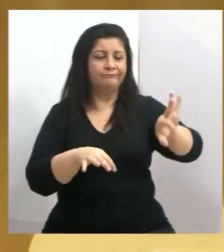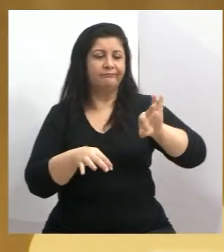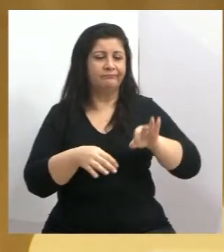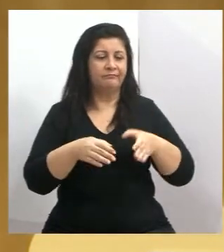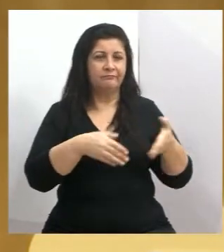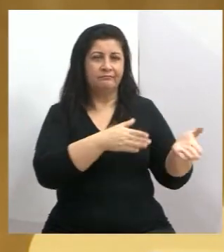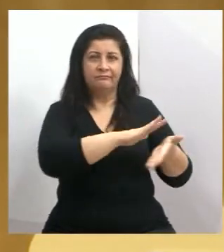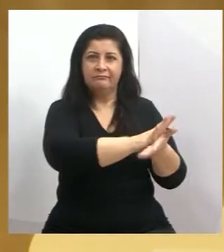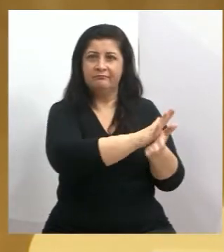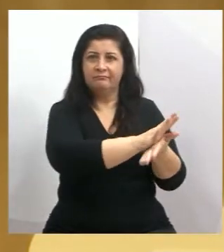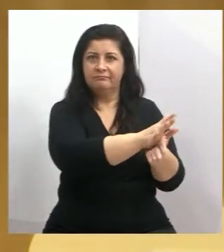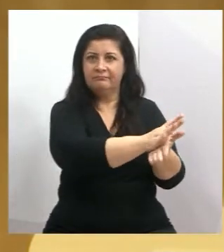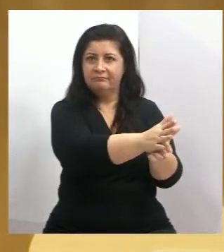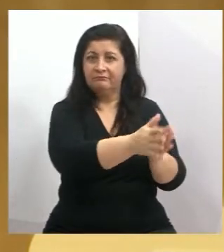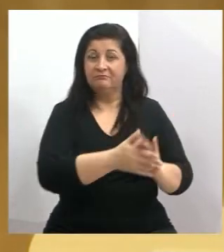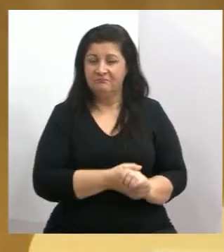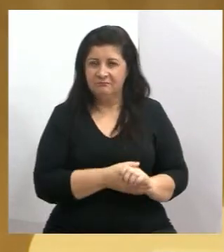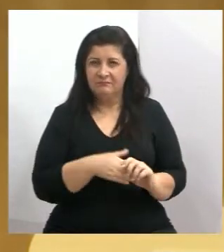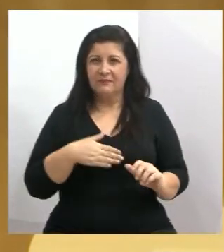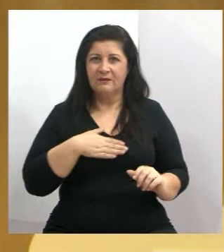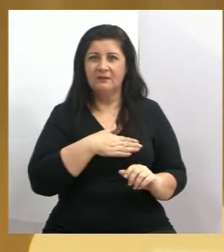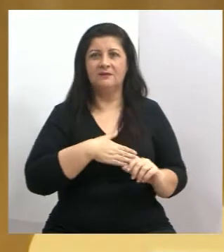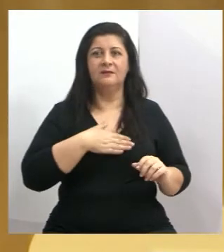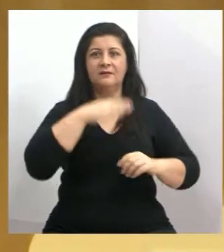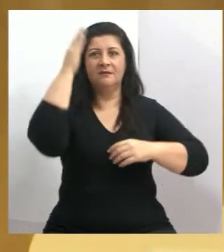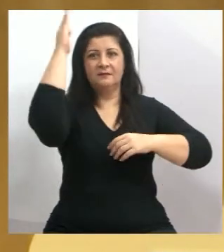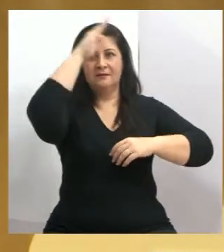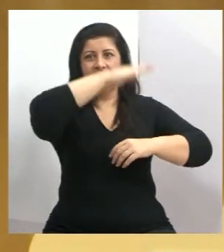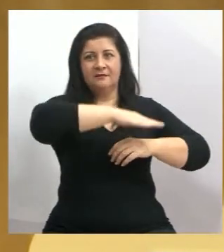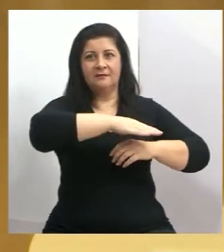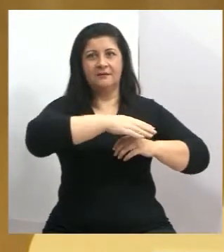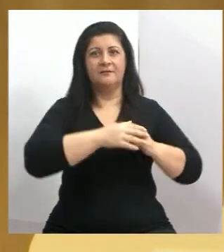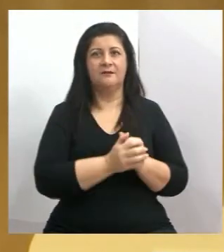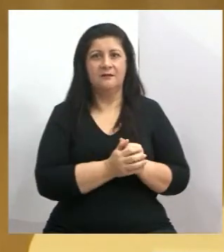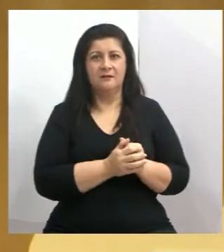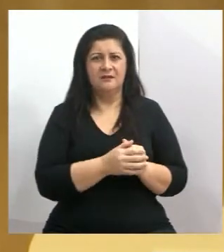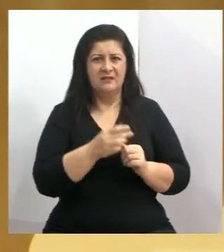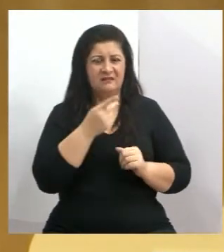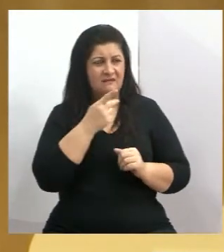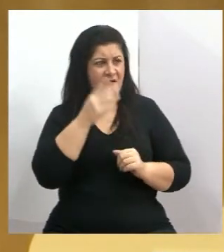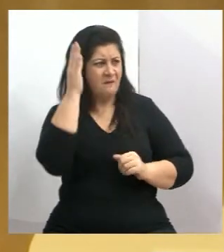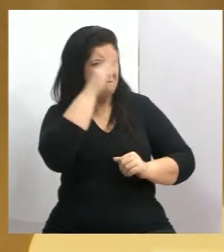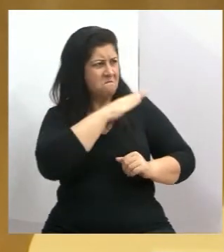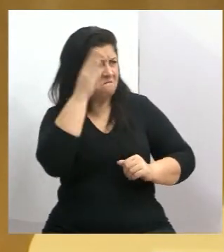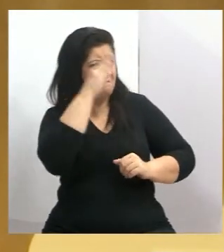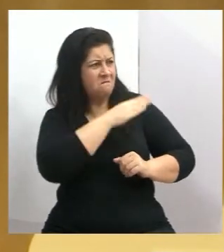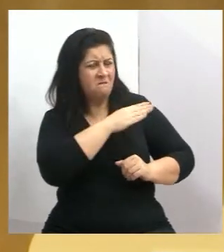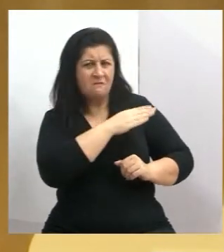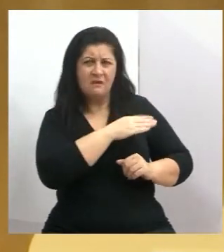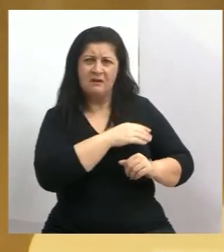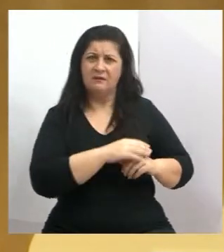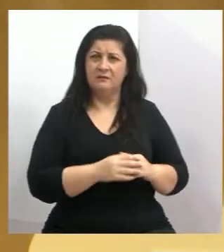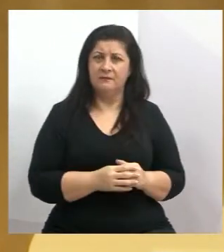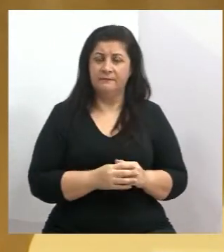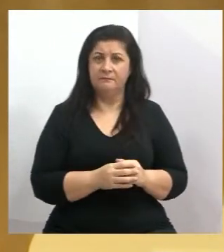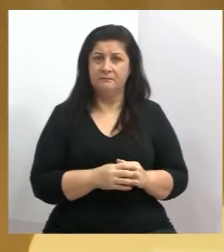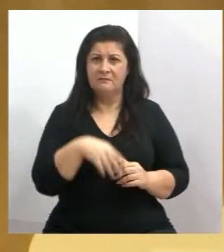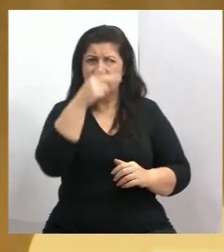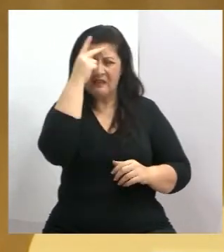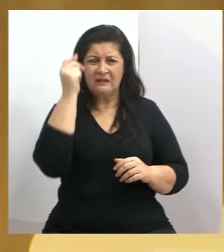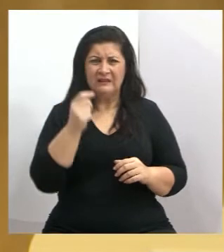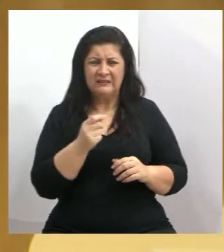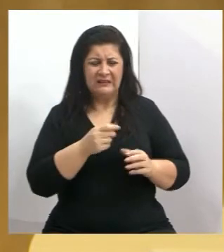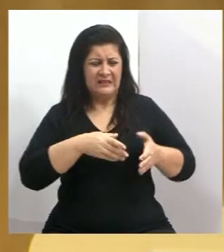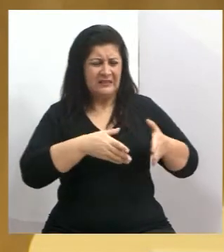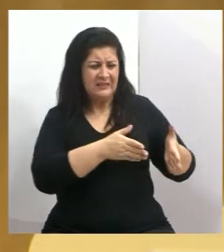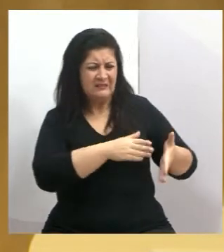caminhos de trevas tem prazer em fazer o mal e exultam com a maldade dos perversos Gente que anda por